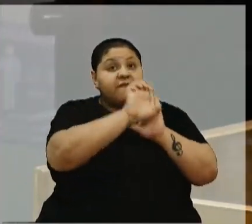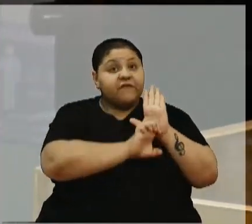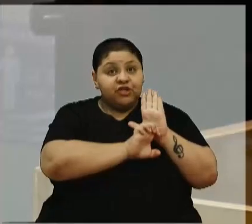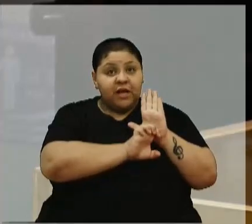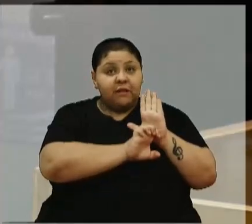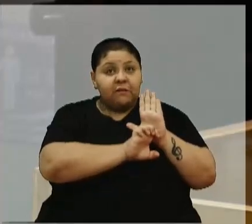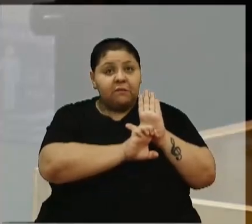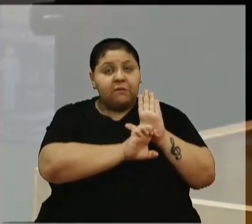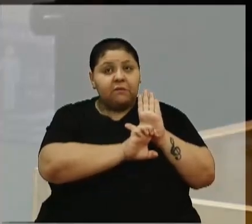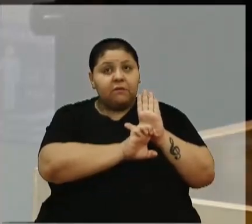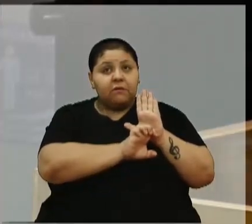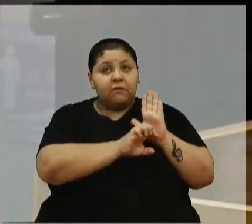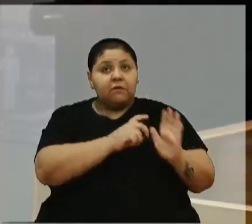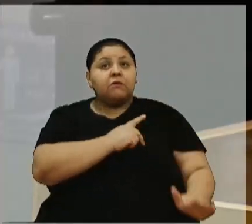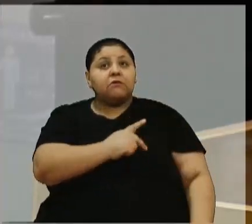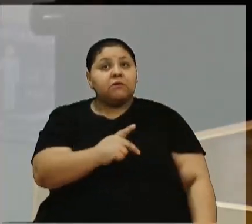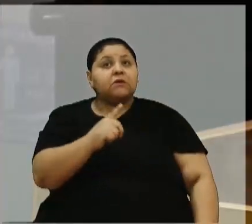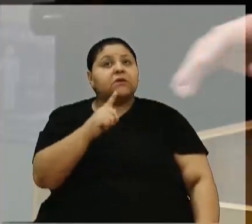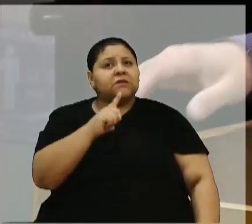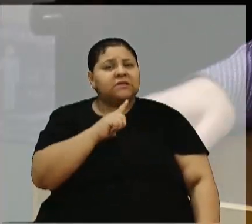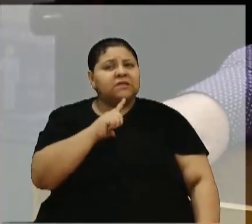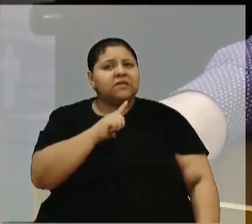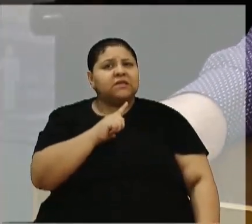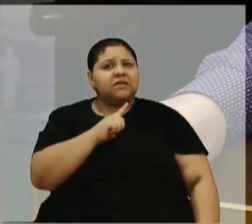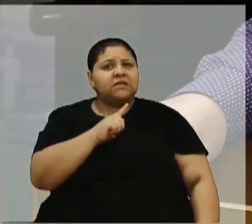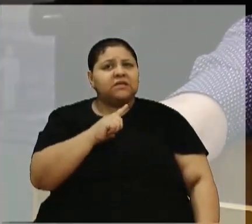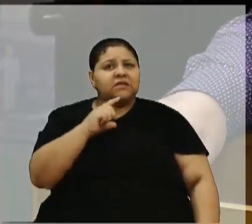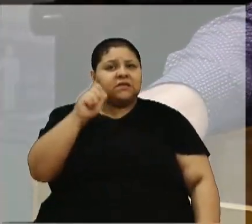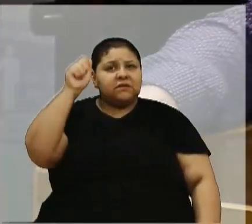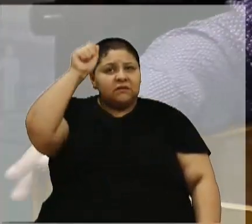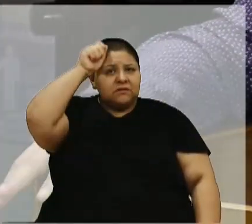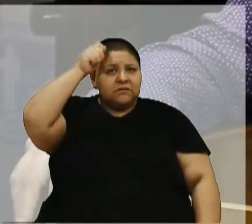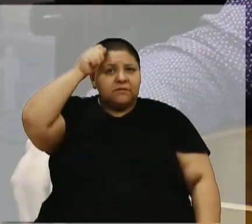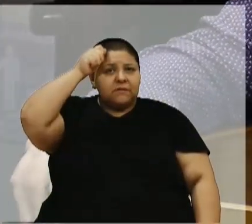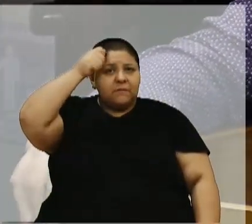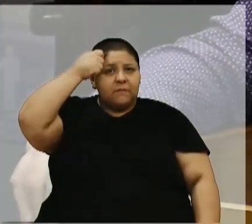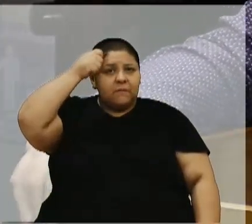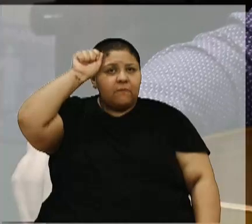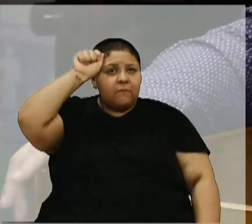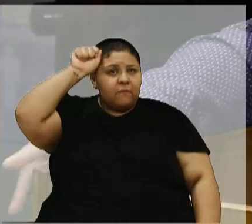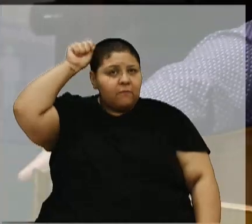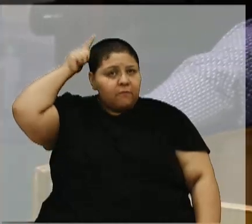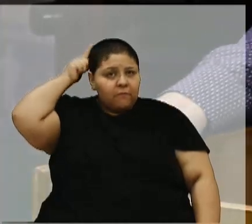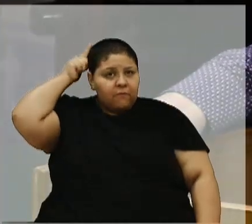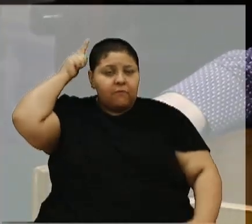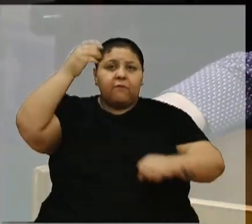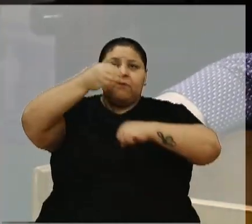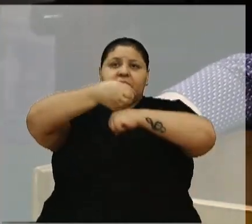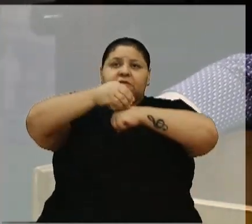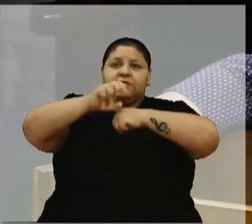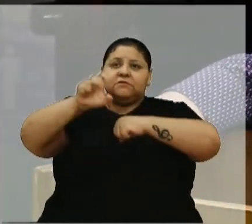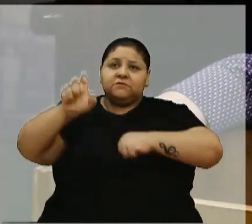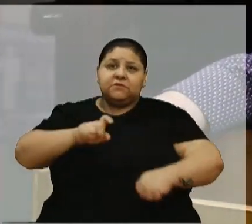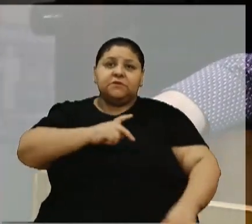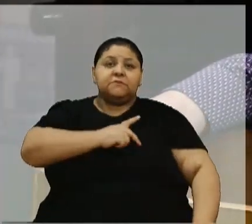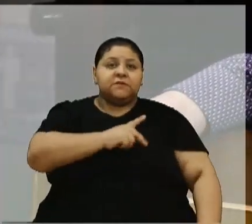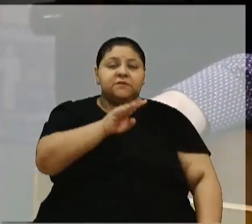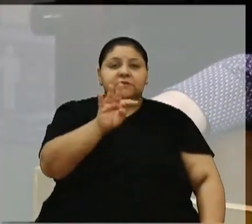E os presidentes têm essa prerrogativa. No caso, o Alexandre de Moraes indicado pelo ex-presidente